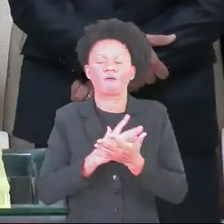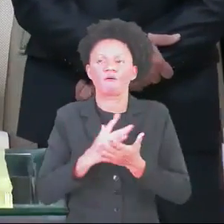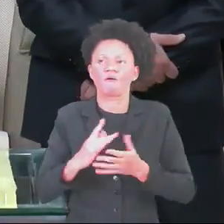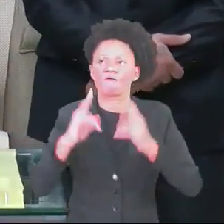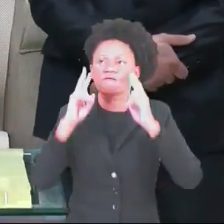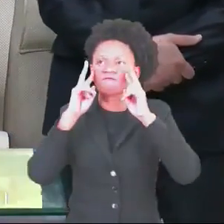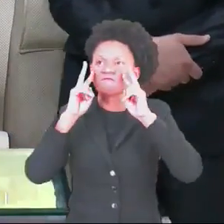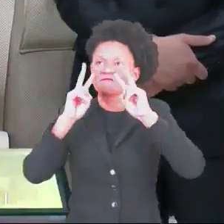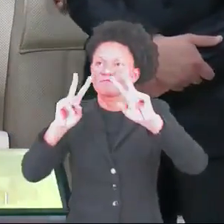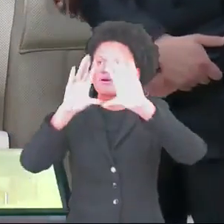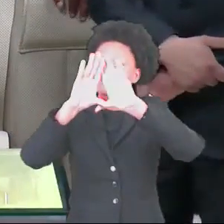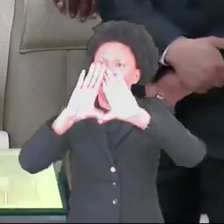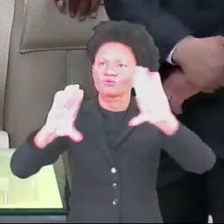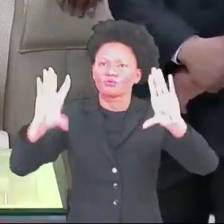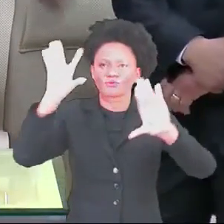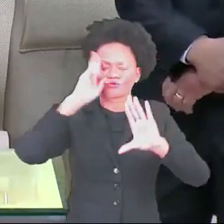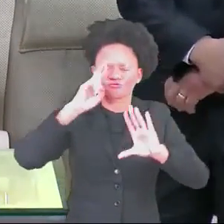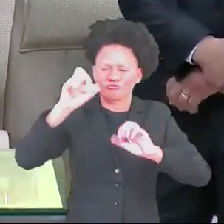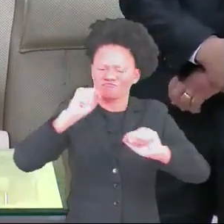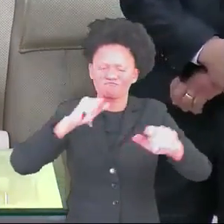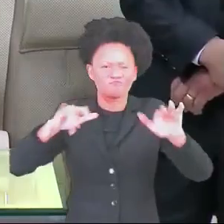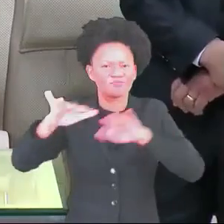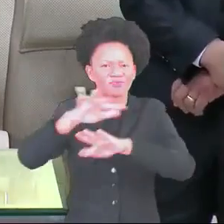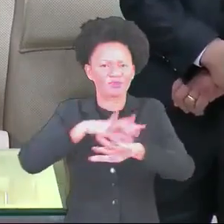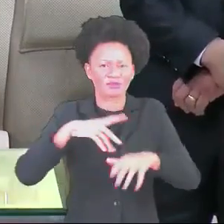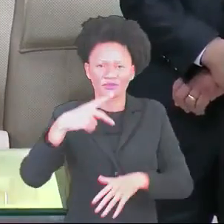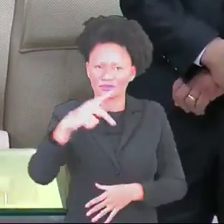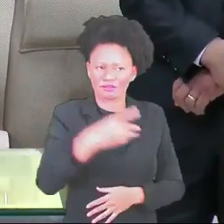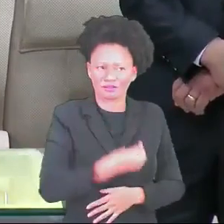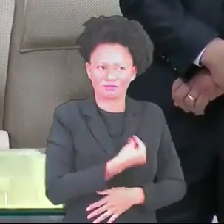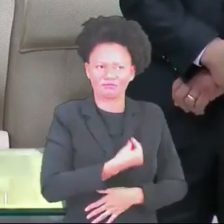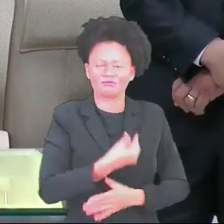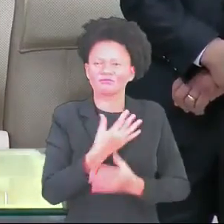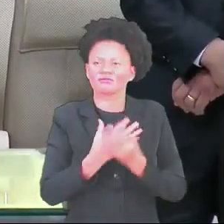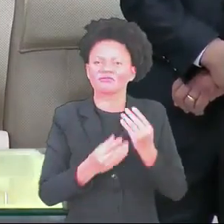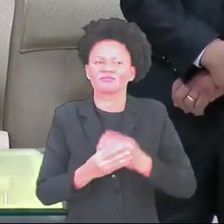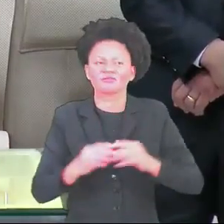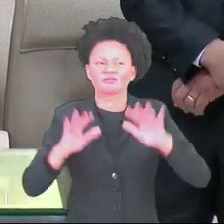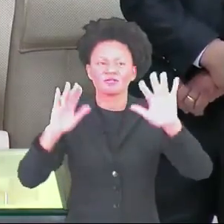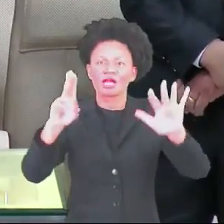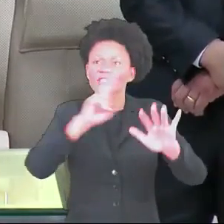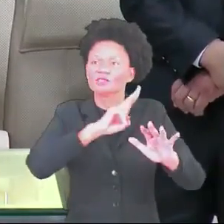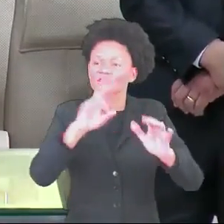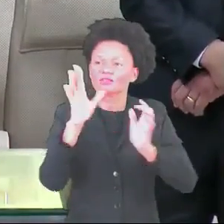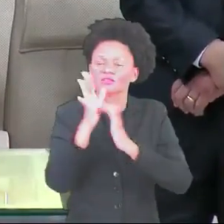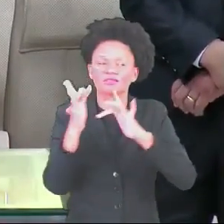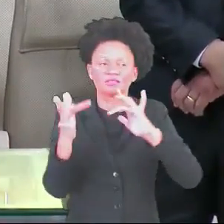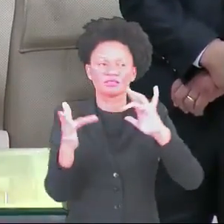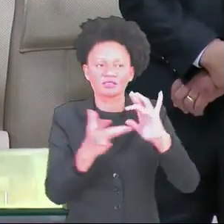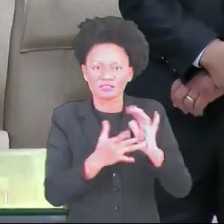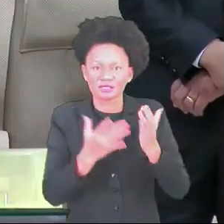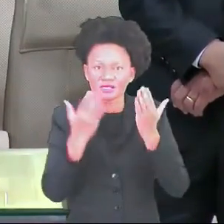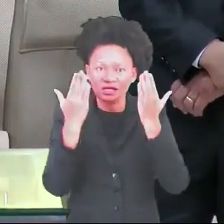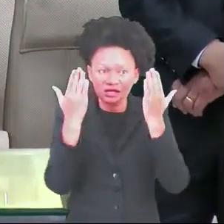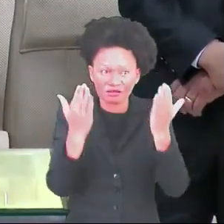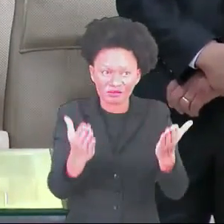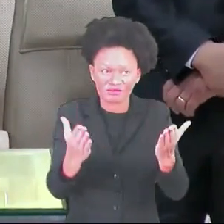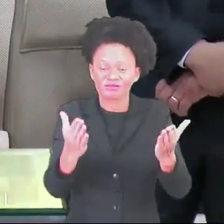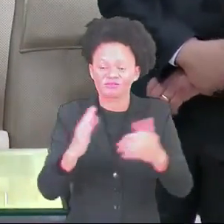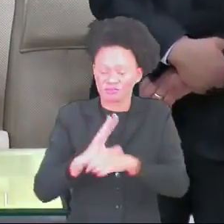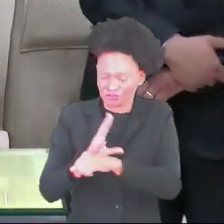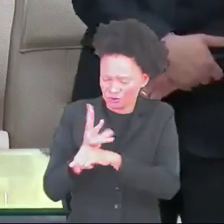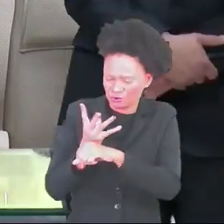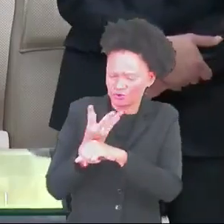que o Senhor está fazendo na sua vida. Levante as suas duas mãos para o céu. Em nome de Jesus Cristo, aí está a igreja, Senhor,